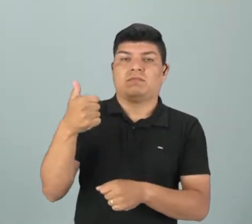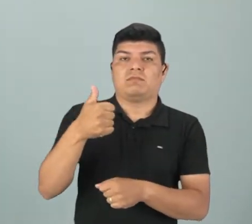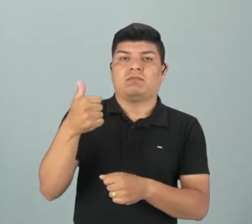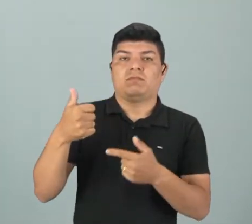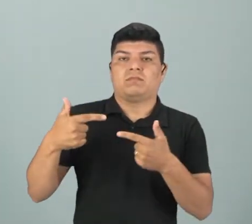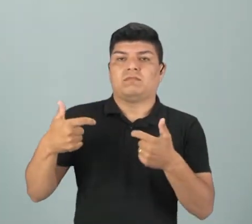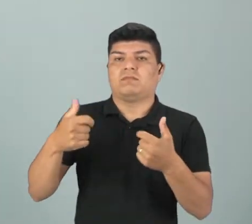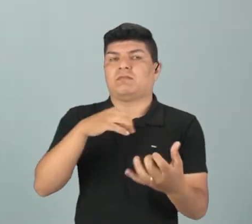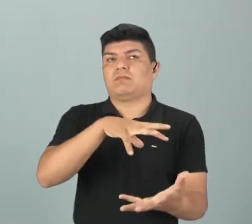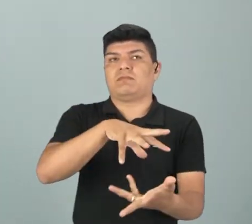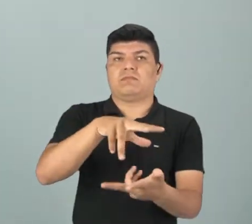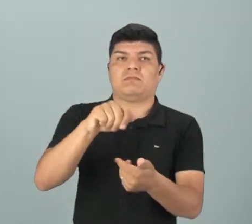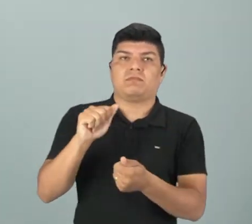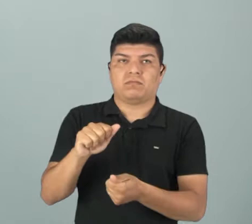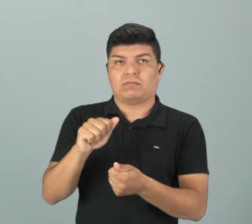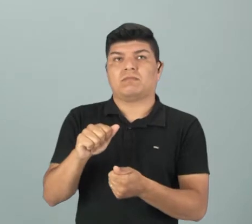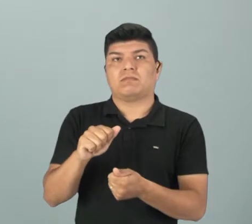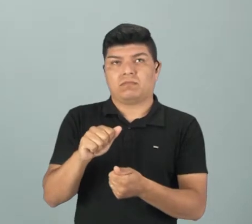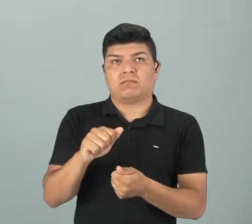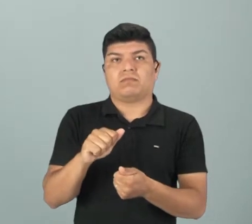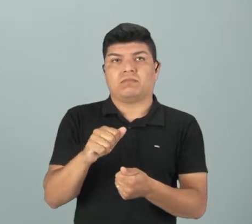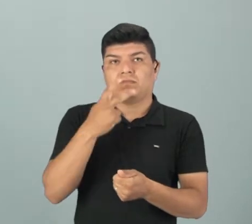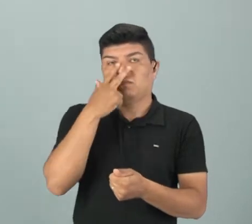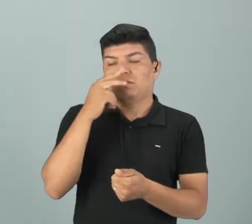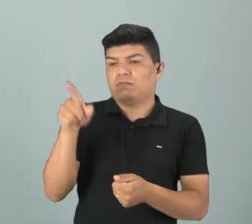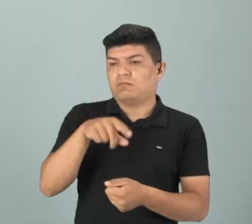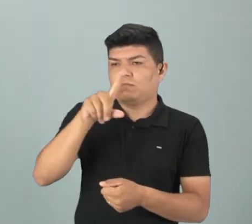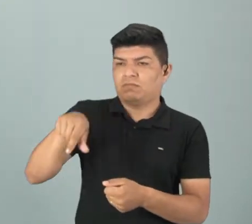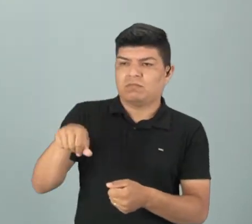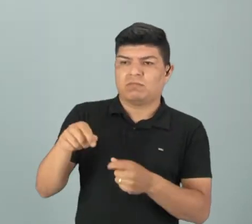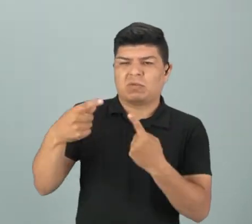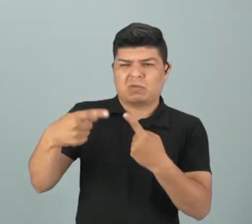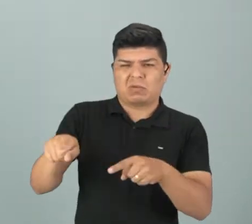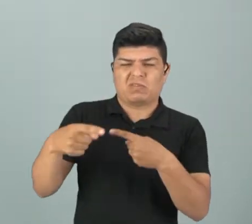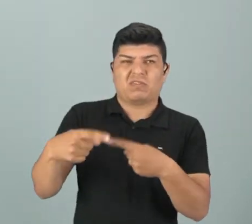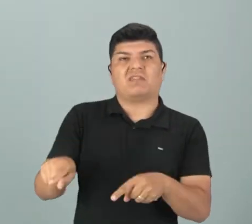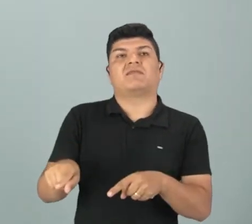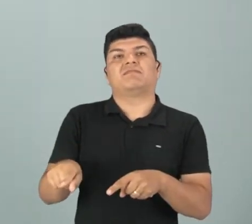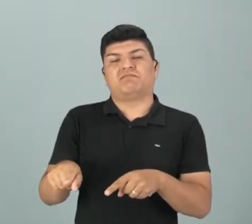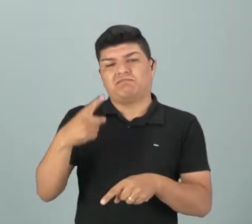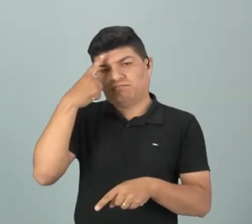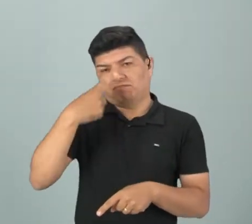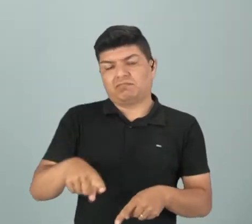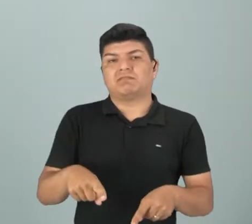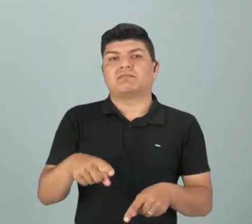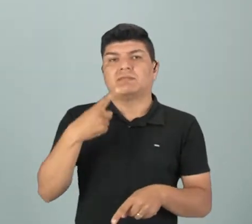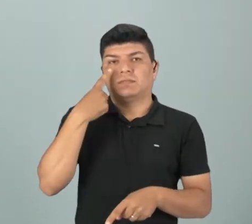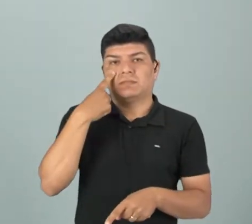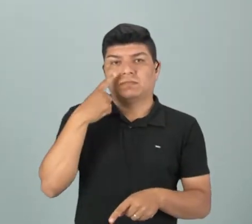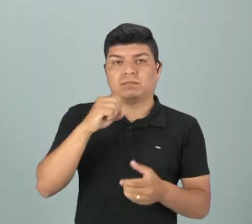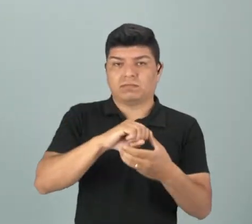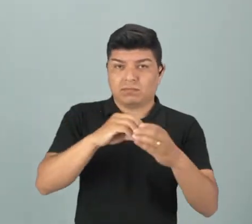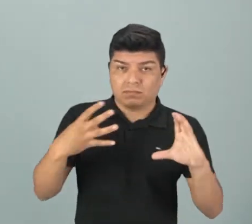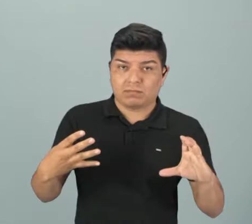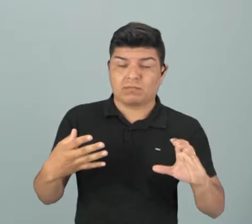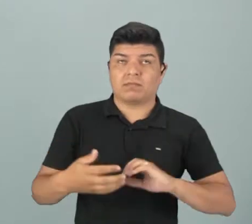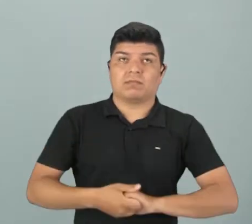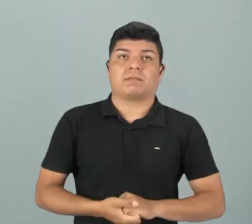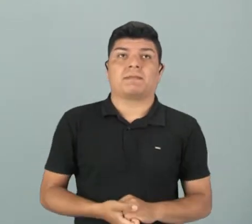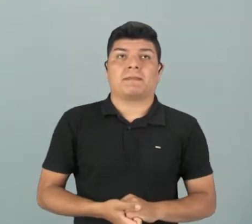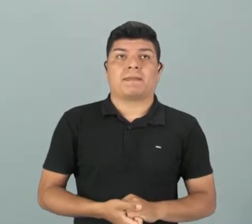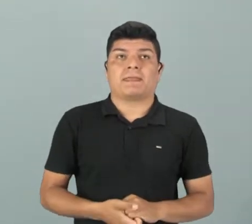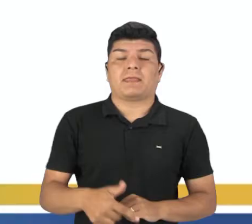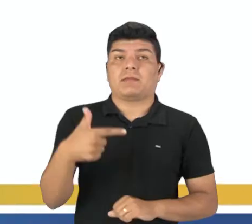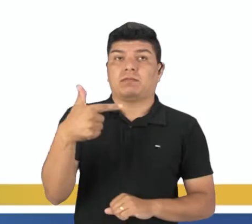foi um regime extremamente de censura, de opressão, de totalitarismo, como a gente tem como característica.